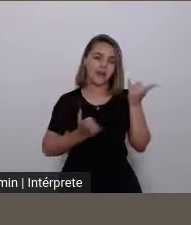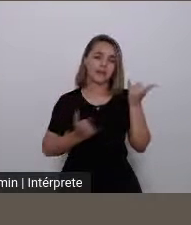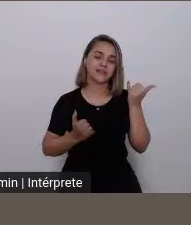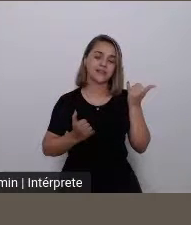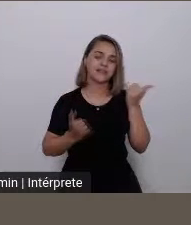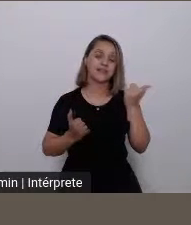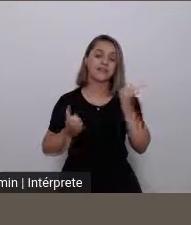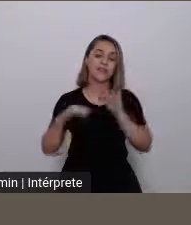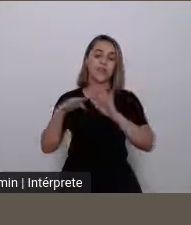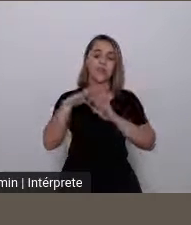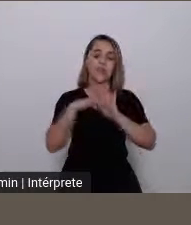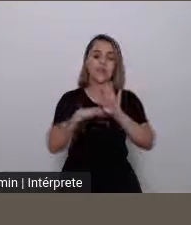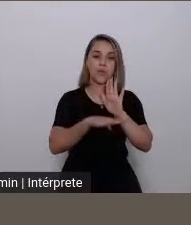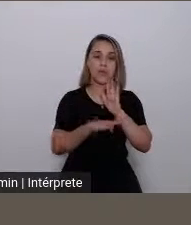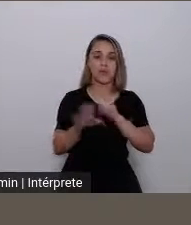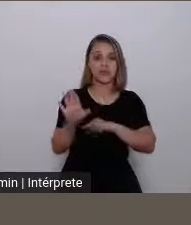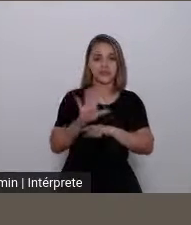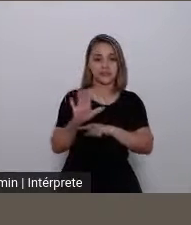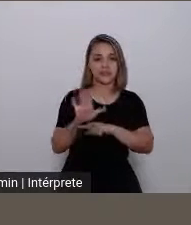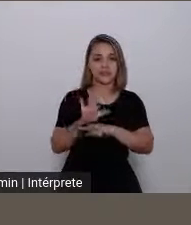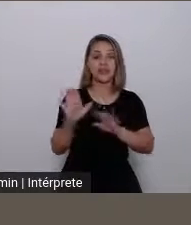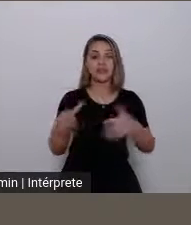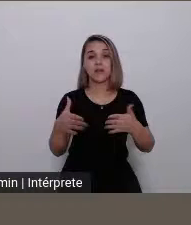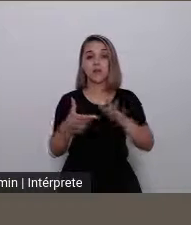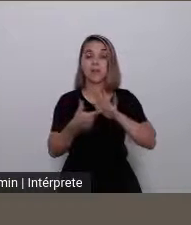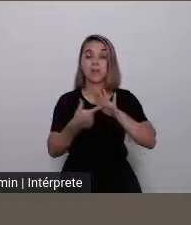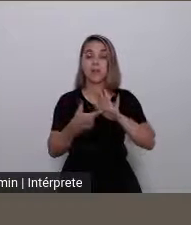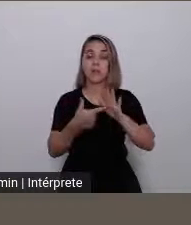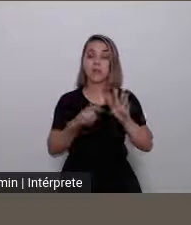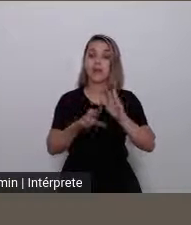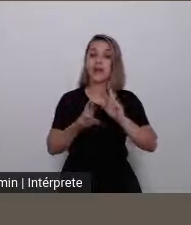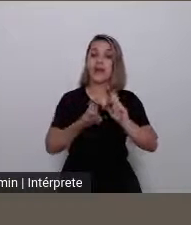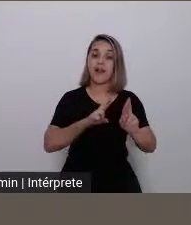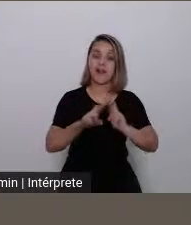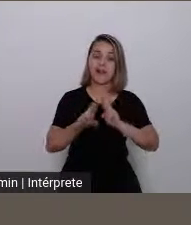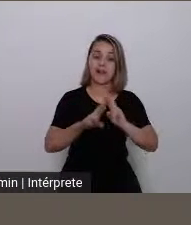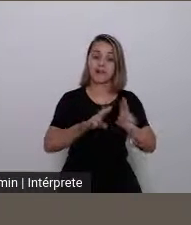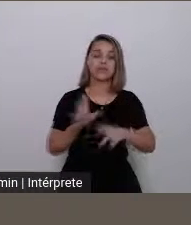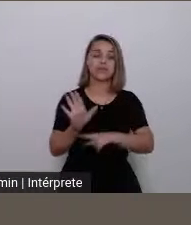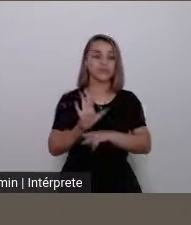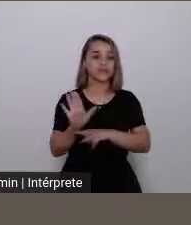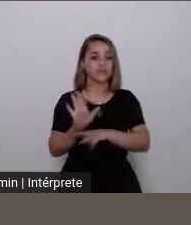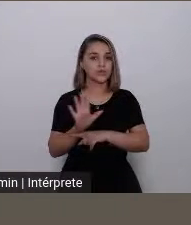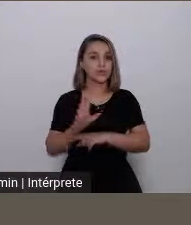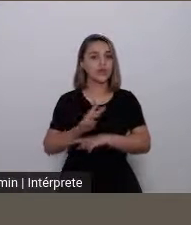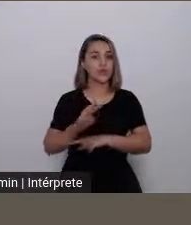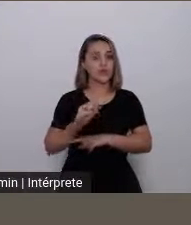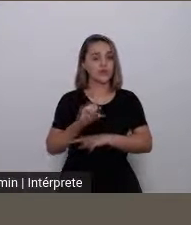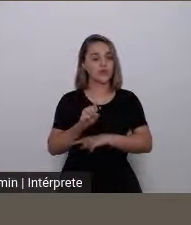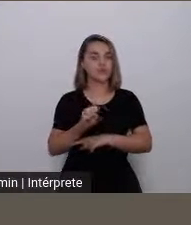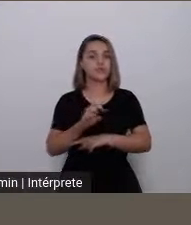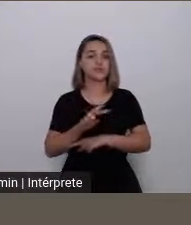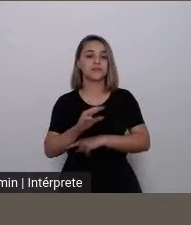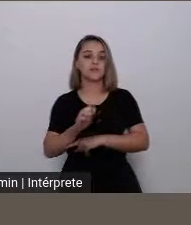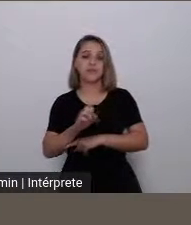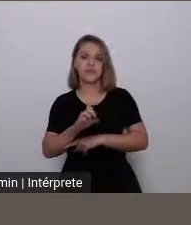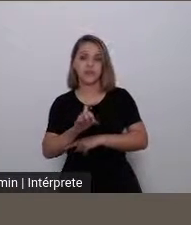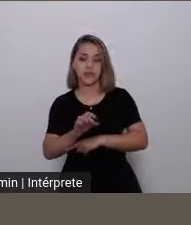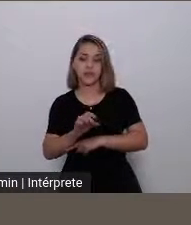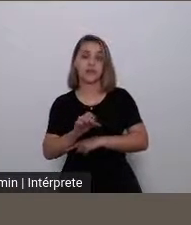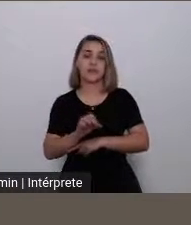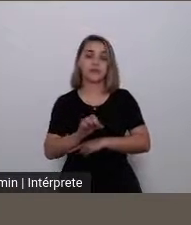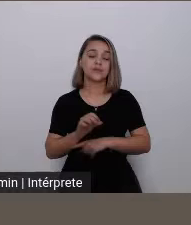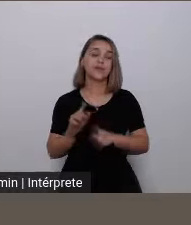cinematográfico. Isso para mostrar como a relação do Oswald com o cinema é ampla, né? E com a fotografia